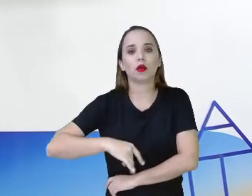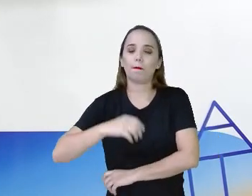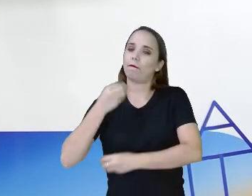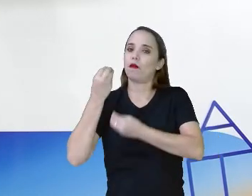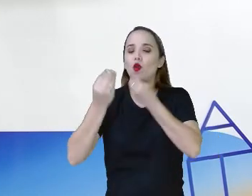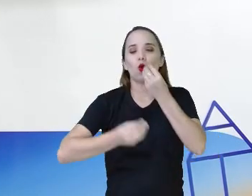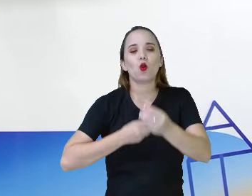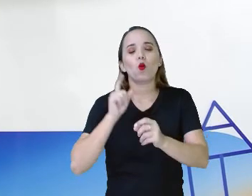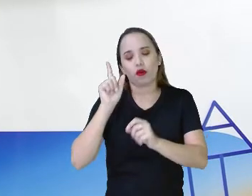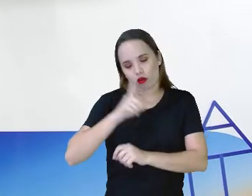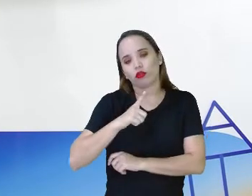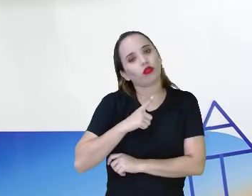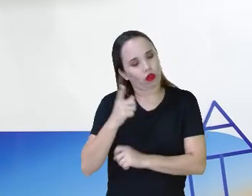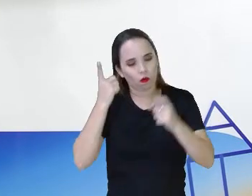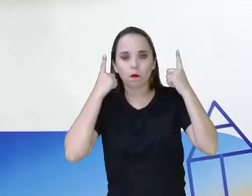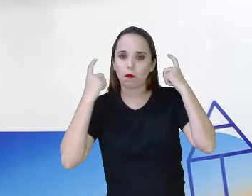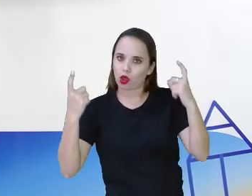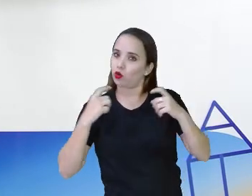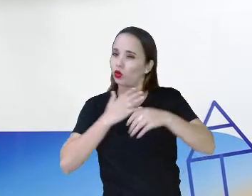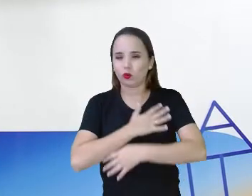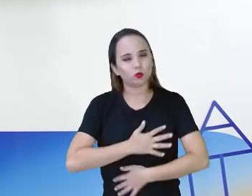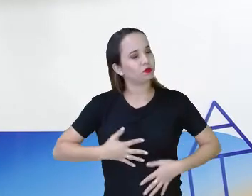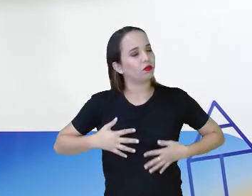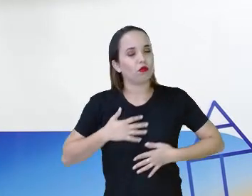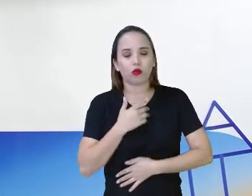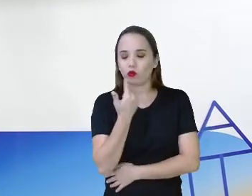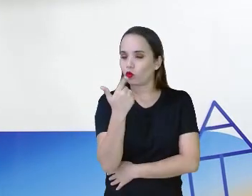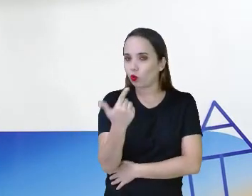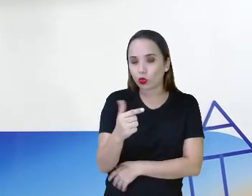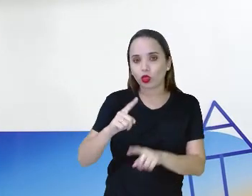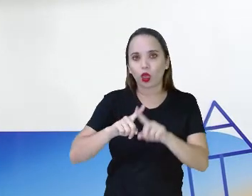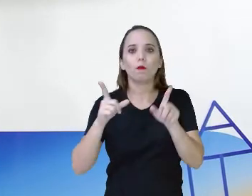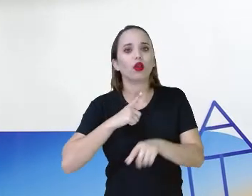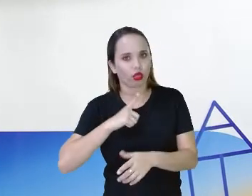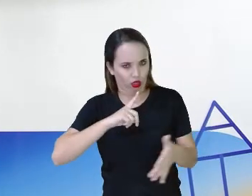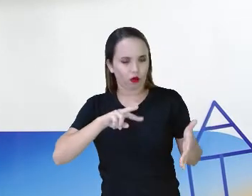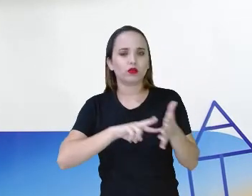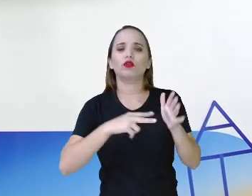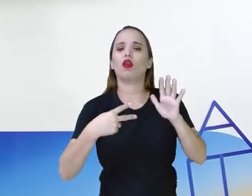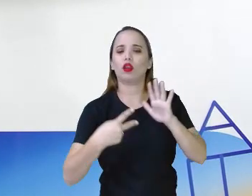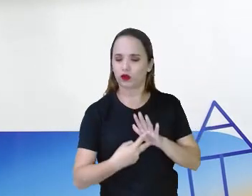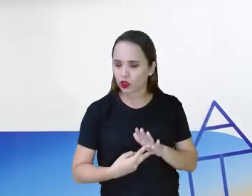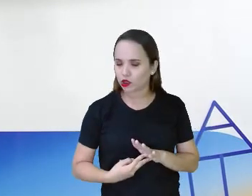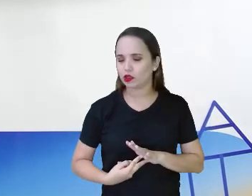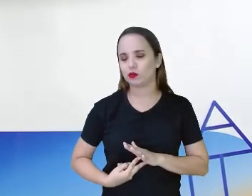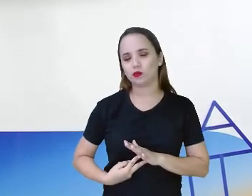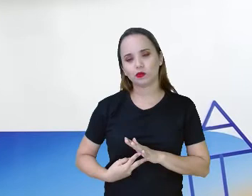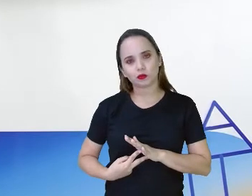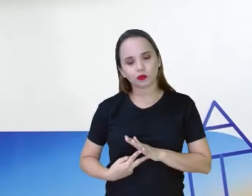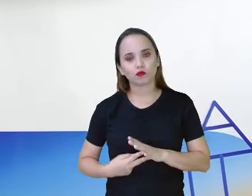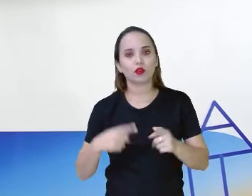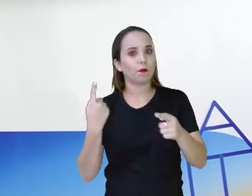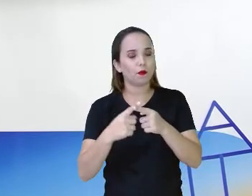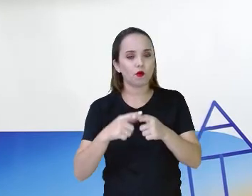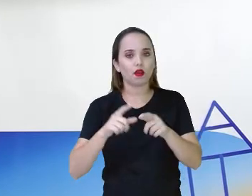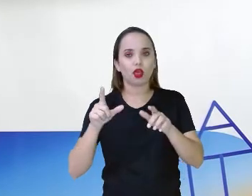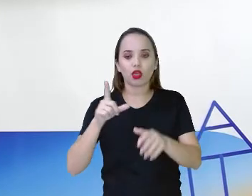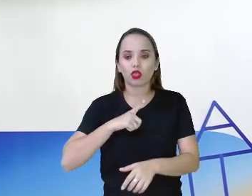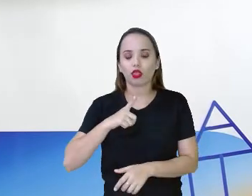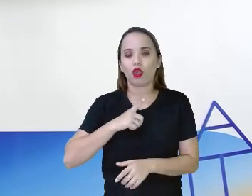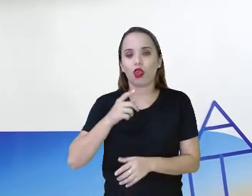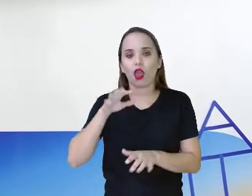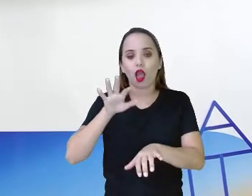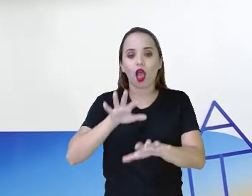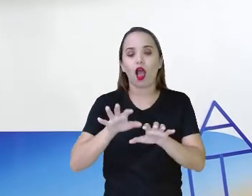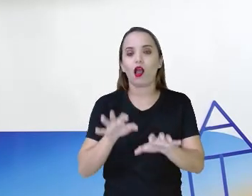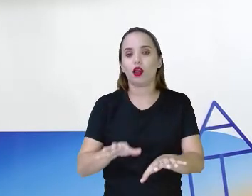tão prazeroso de ouvir, ele tem uma intenção, ele tem um motivo de estar naquele momento acontecendo,